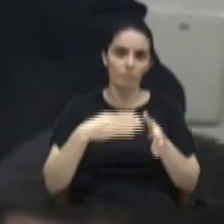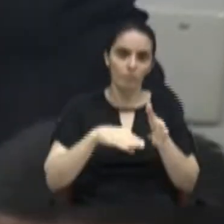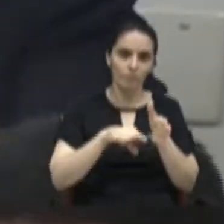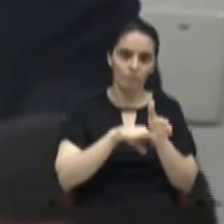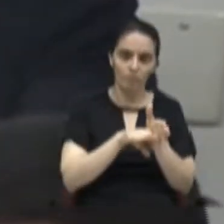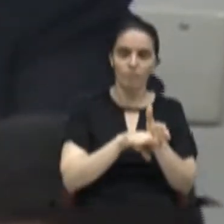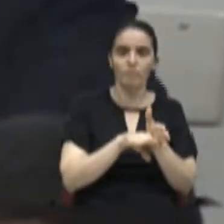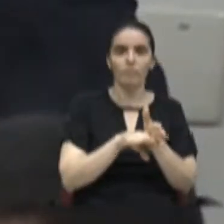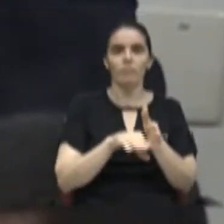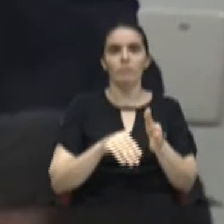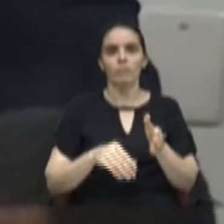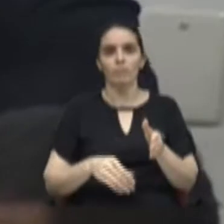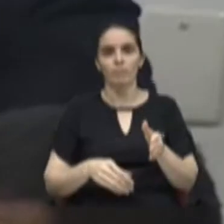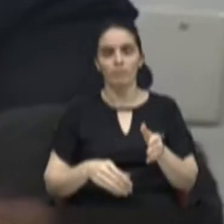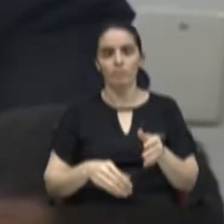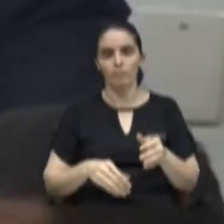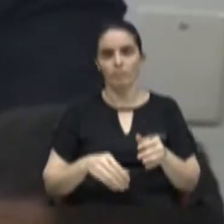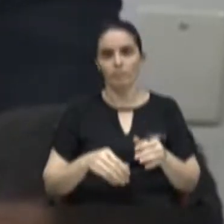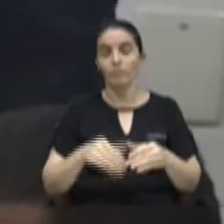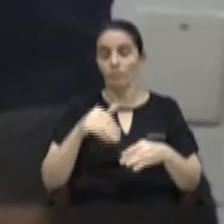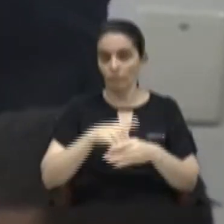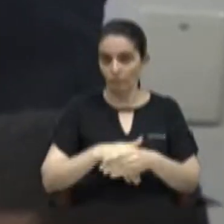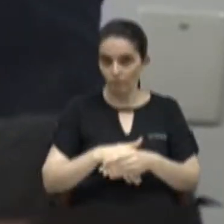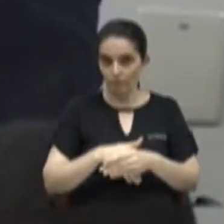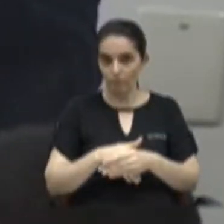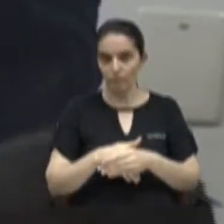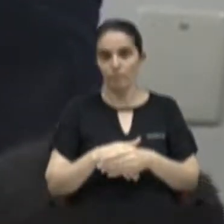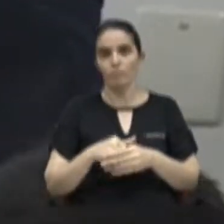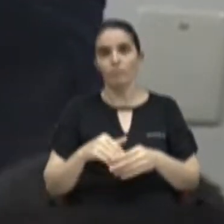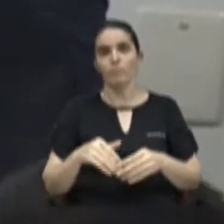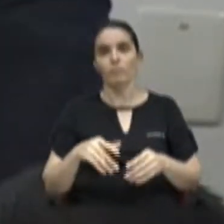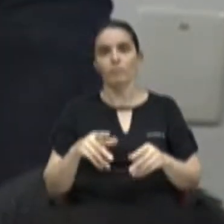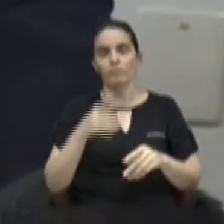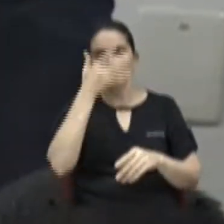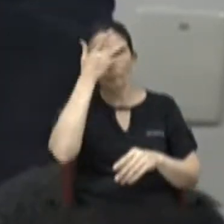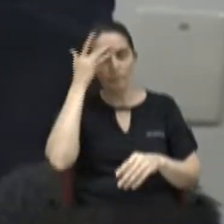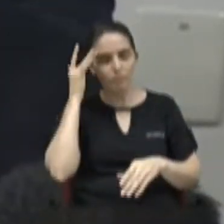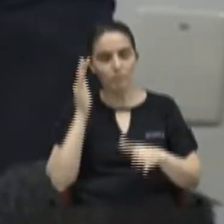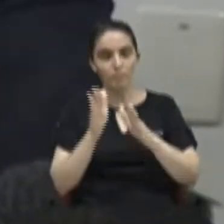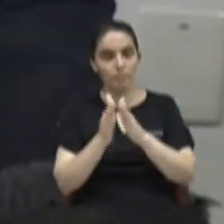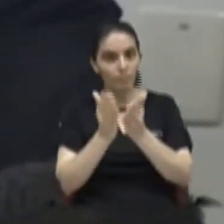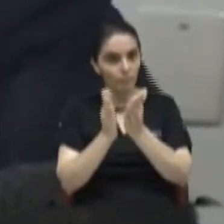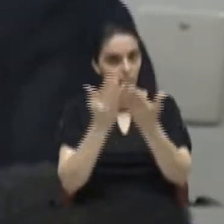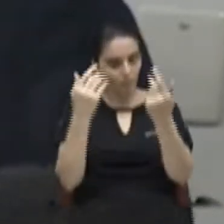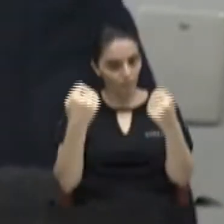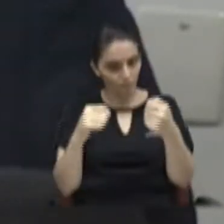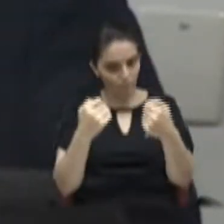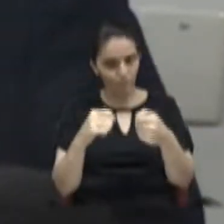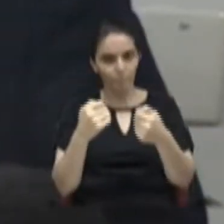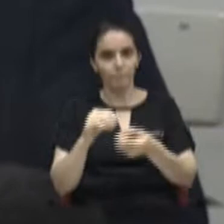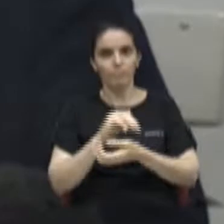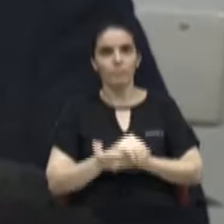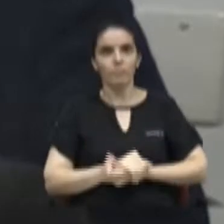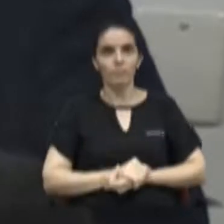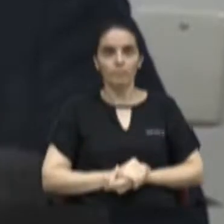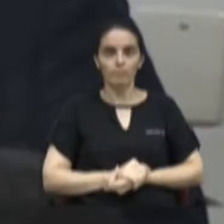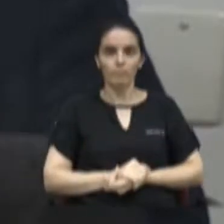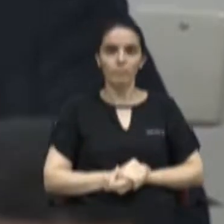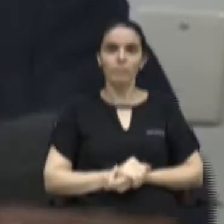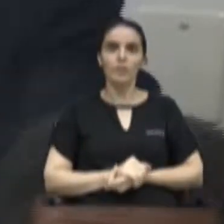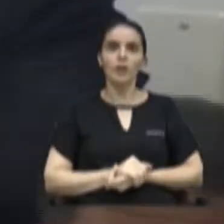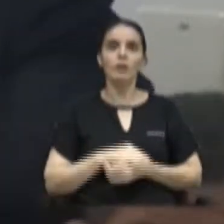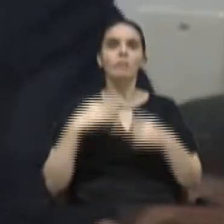que precisam de um projeto, as pessoas carentes e menos favorecidas. Foi uma